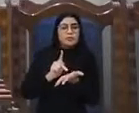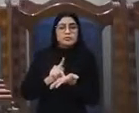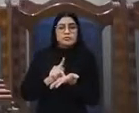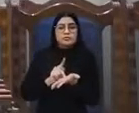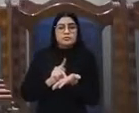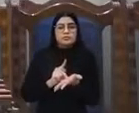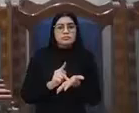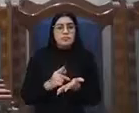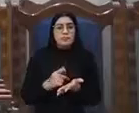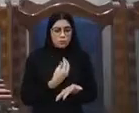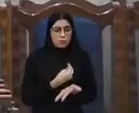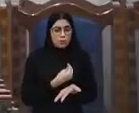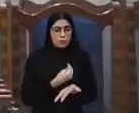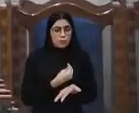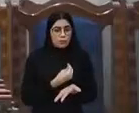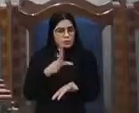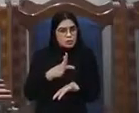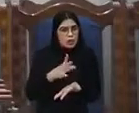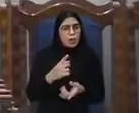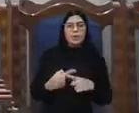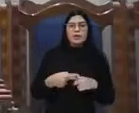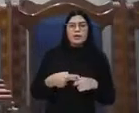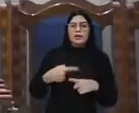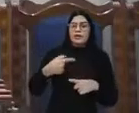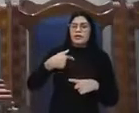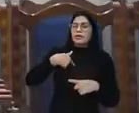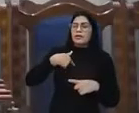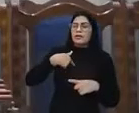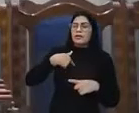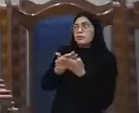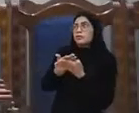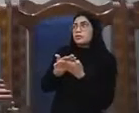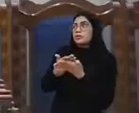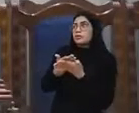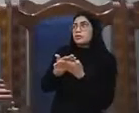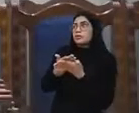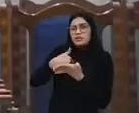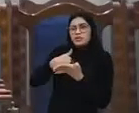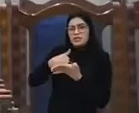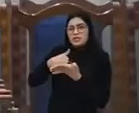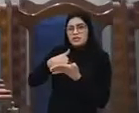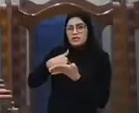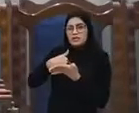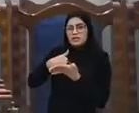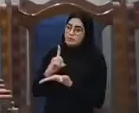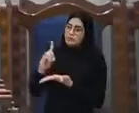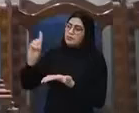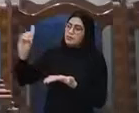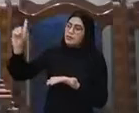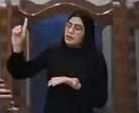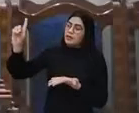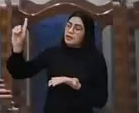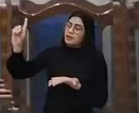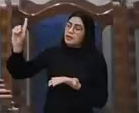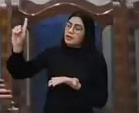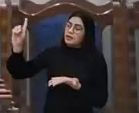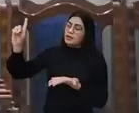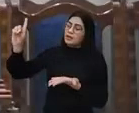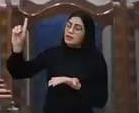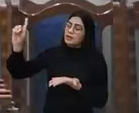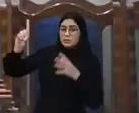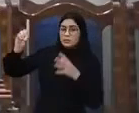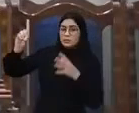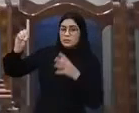Deus. Eu só estou vivo porque é nele que eu vivo, é nele que eu me movo. Se ele tirar a nossa